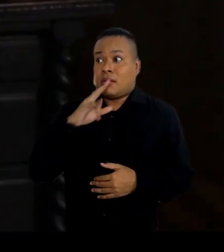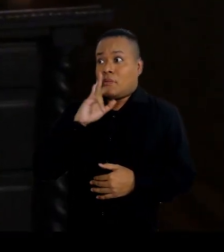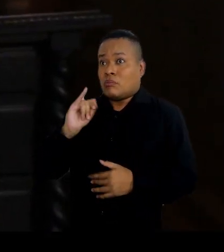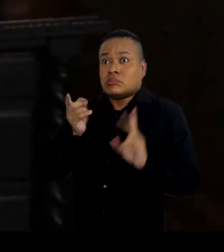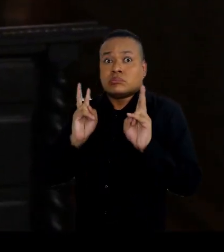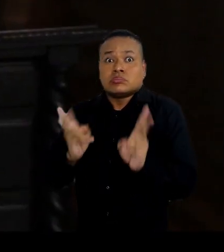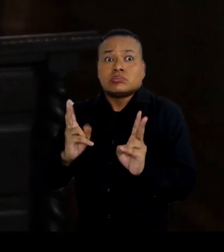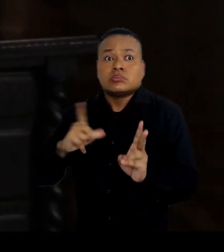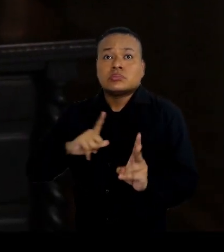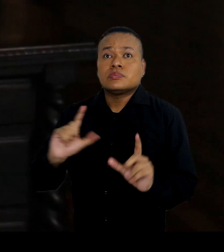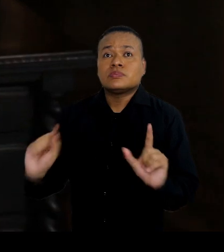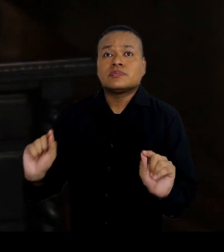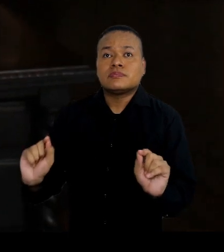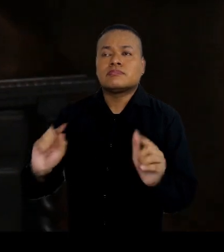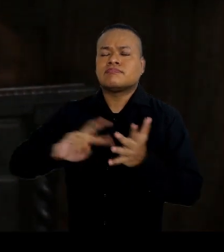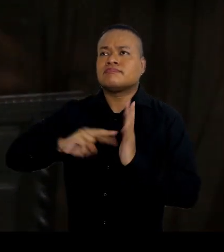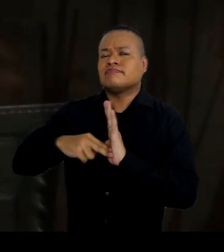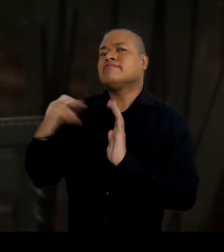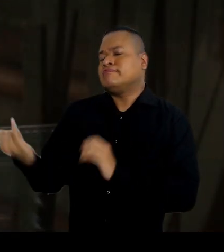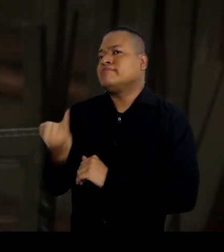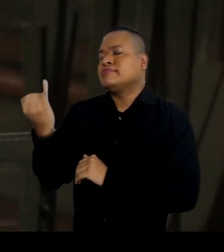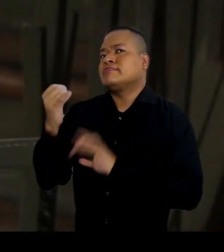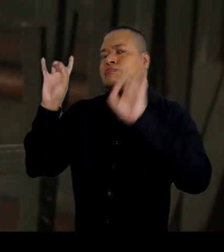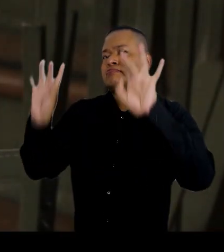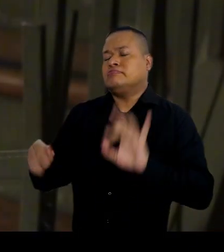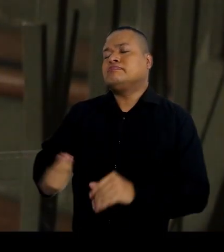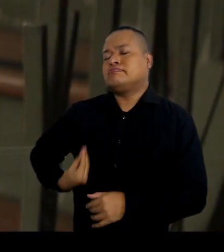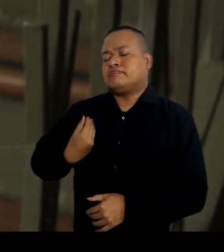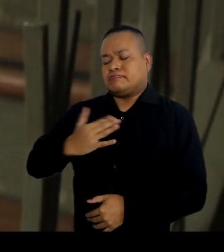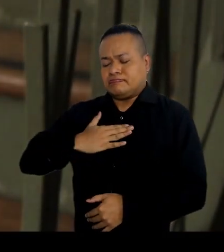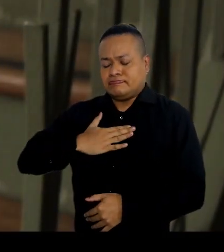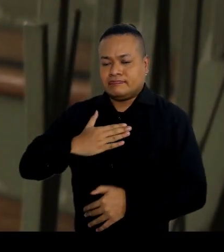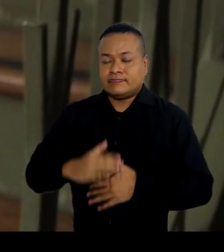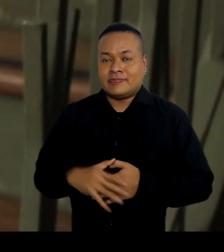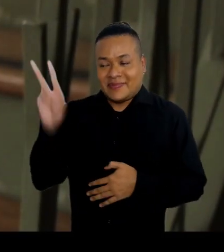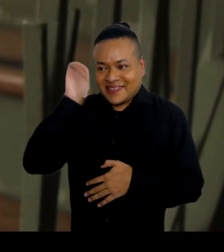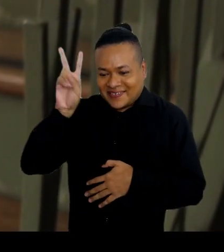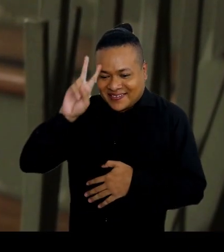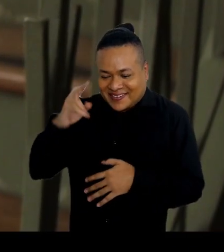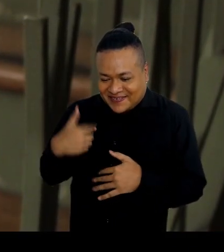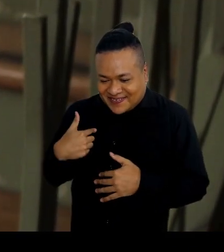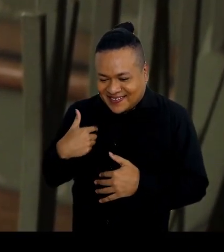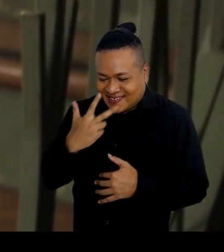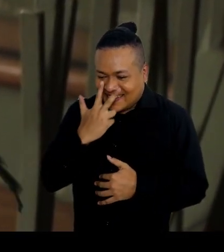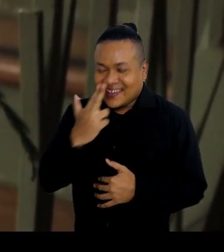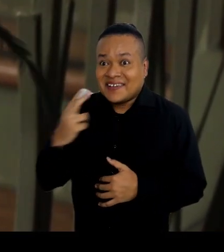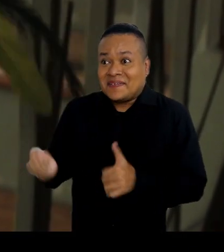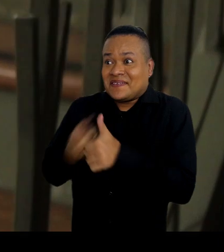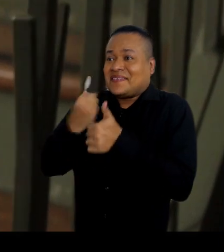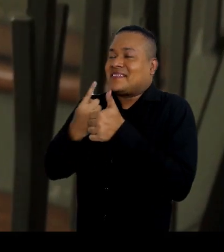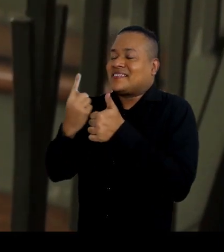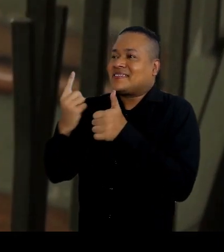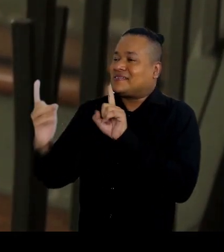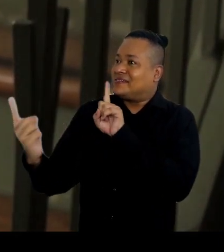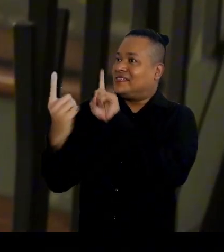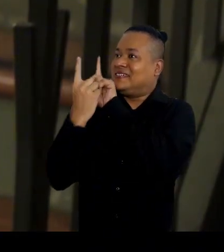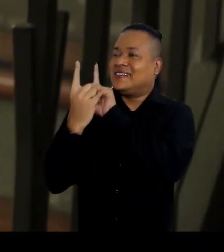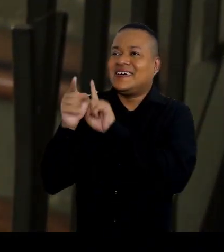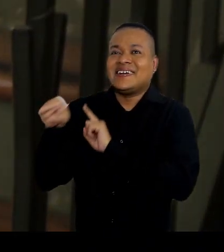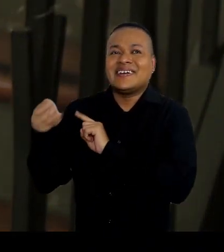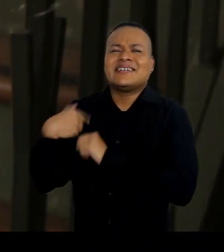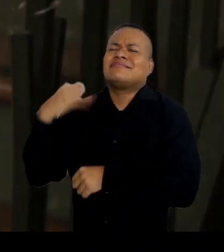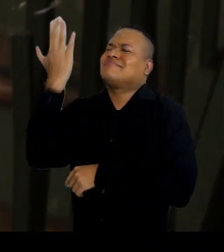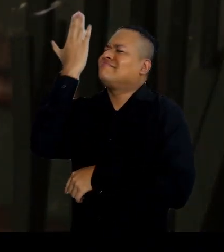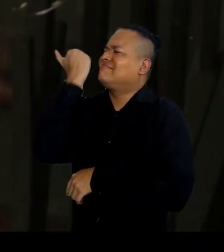O meu pai, ele sempre teve um significado muito especial na minha vida. Eu me lembro como se fosse hoje a primeira vez que nos